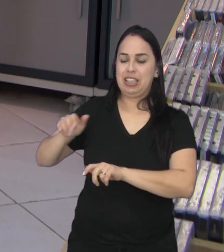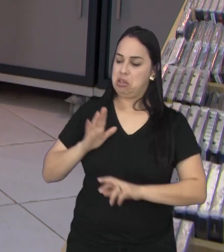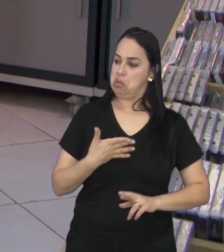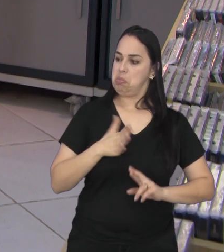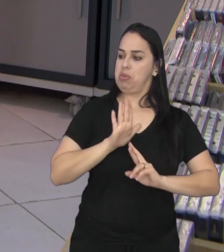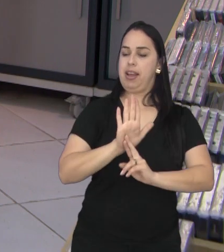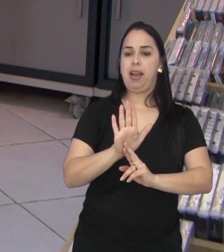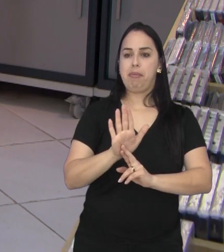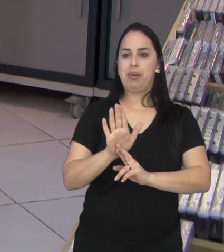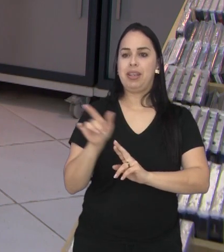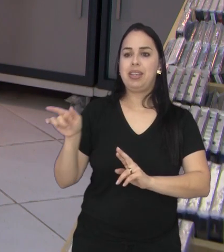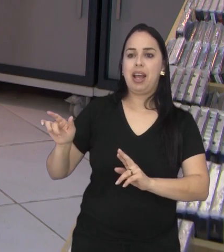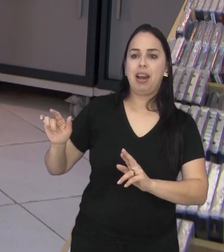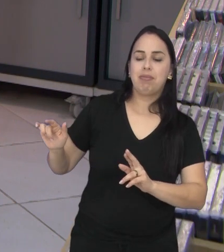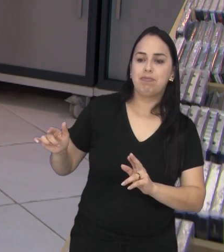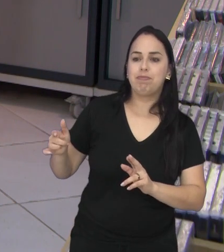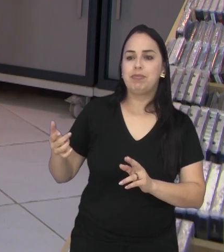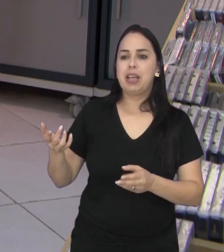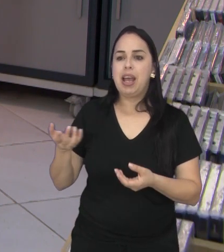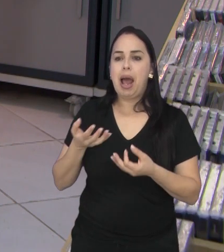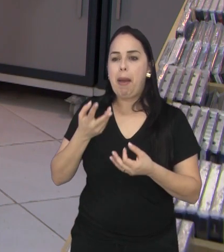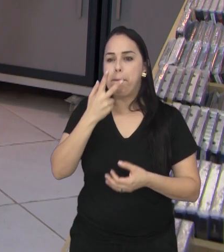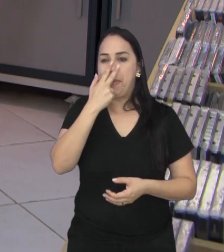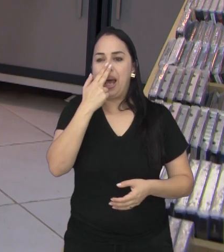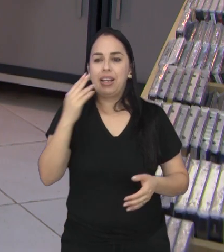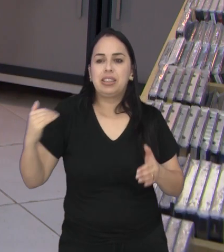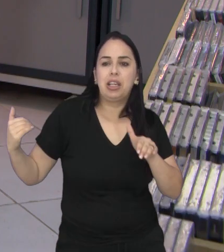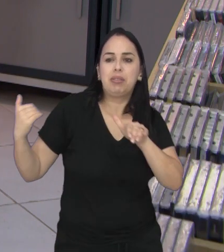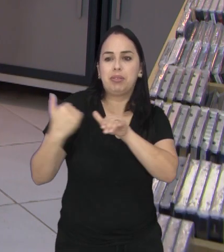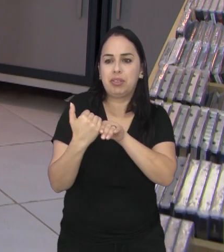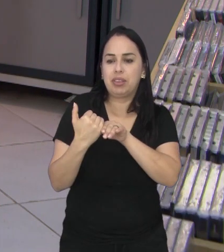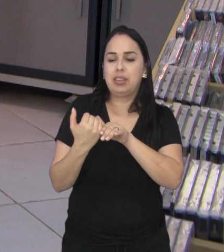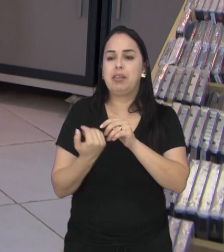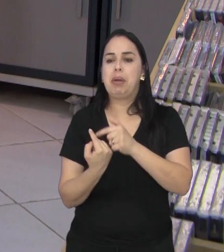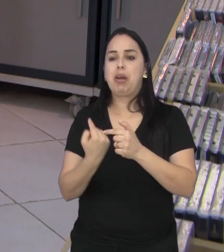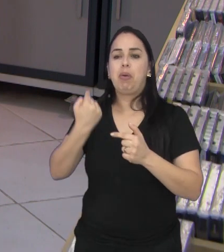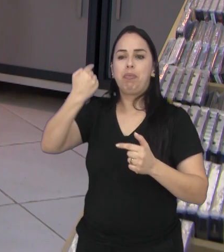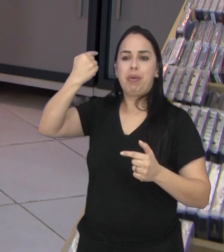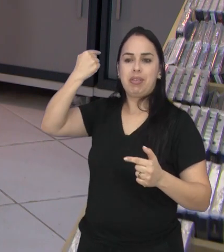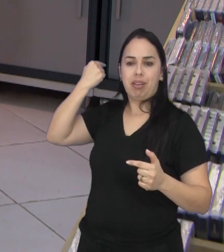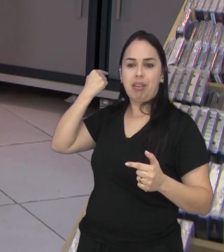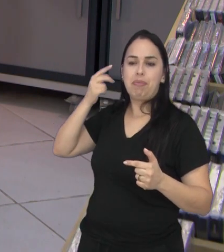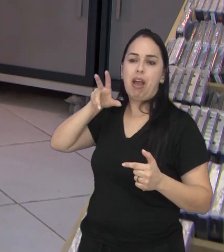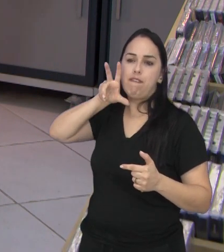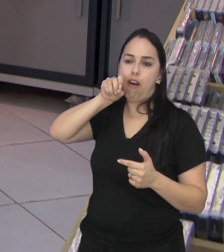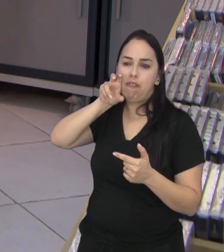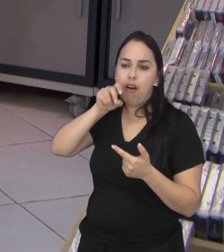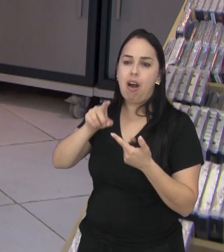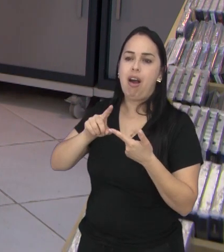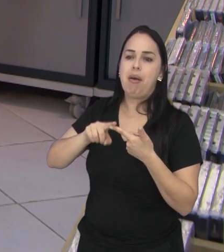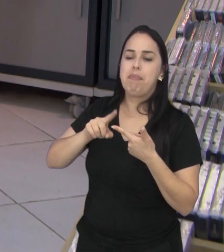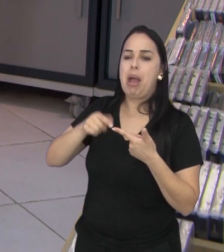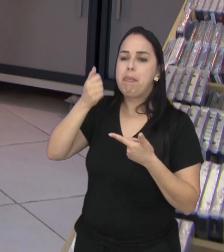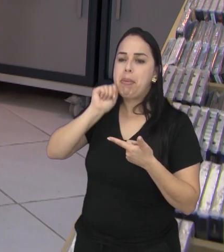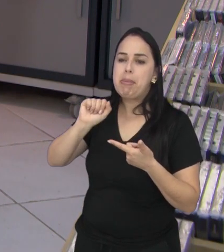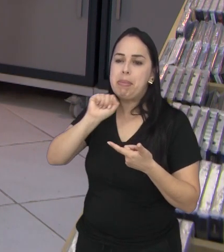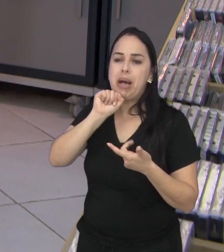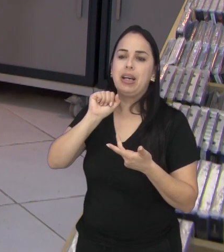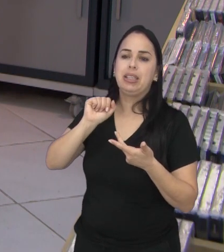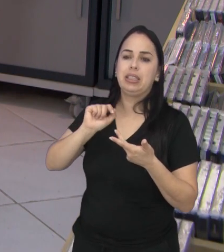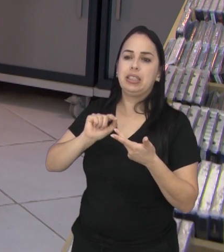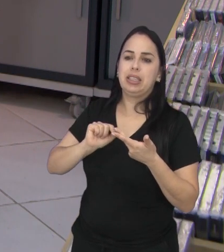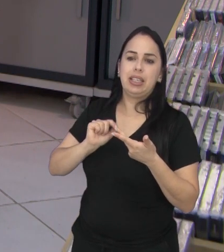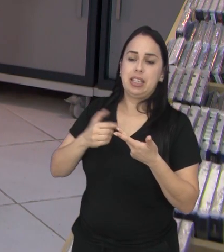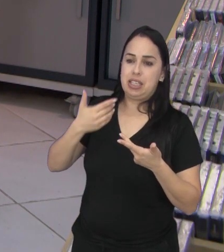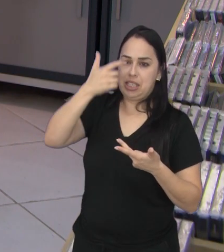e conseguissem viver num país um pouco mais justo do que eu vivi lá atrás, do que minha avó viveu bem mais lá atrás, minha mãe, né,